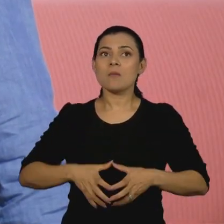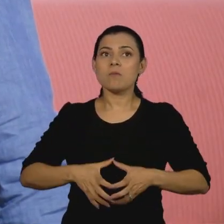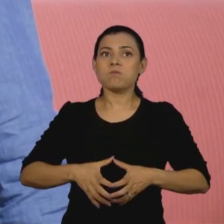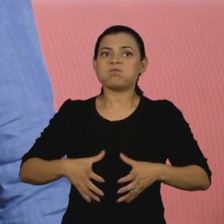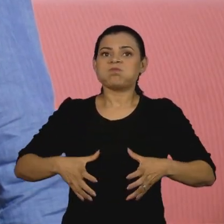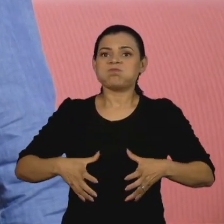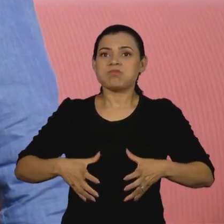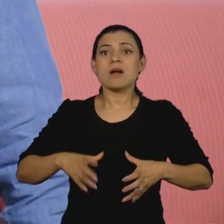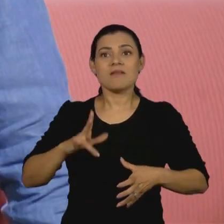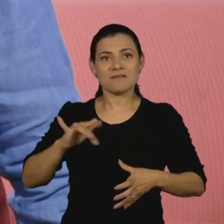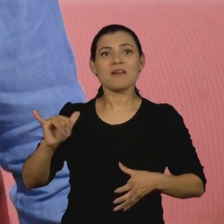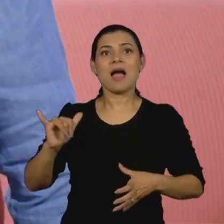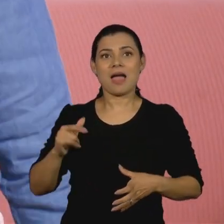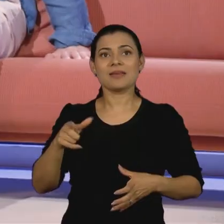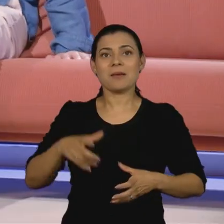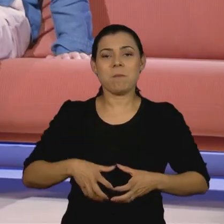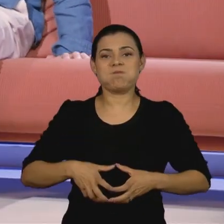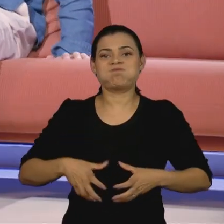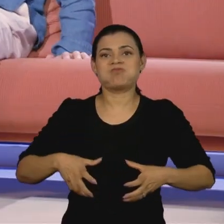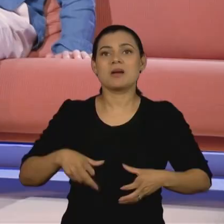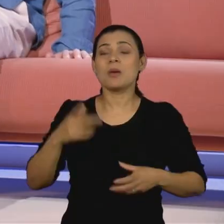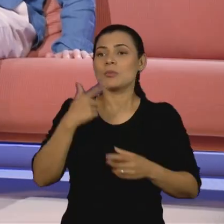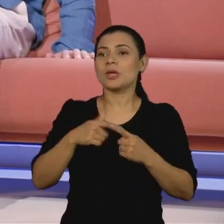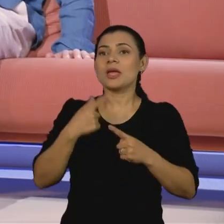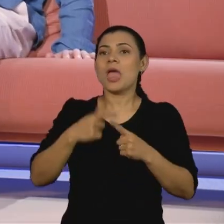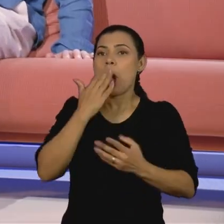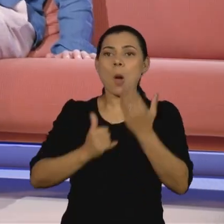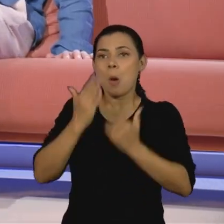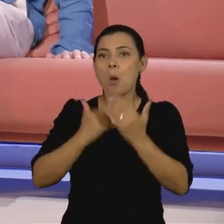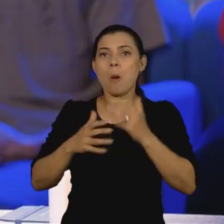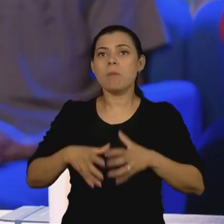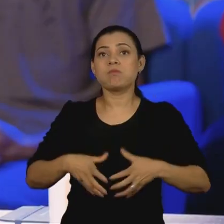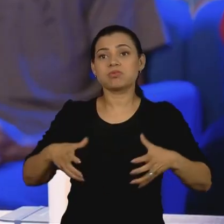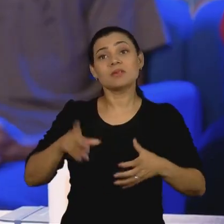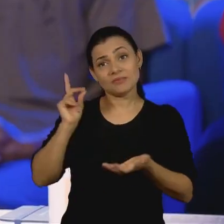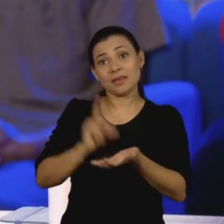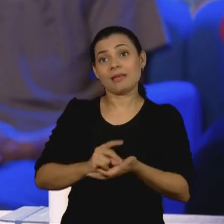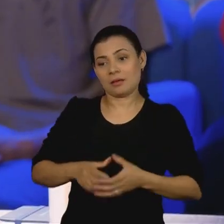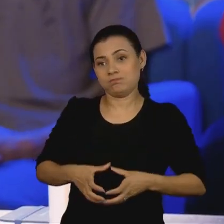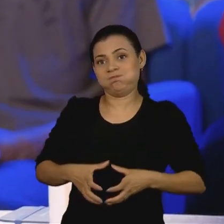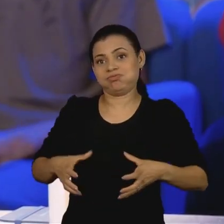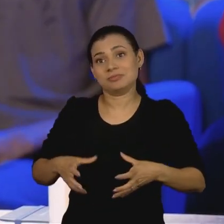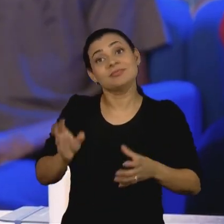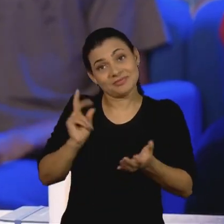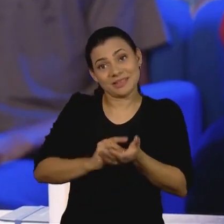dilatado. De tanto que ele come, né? E não é que fiquei mesmo.